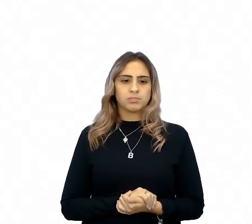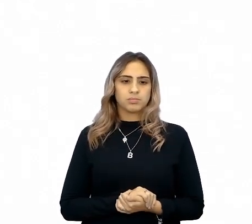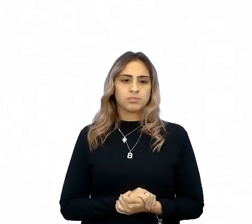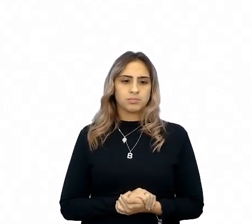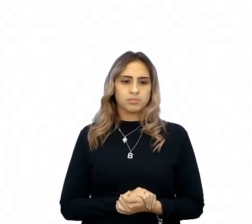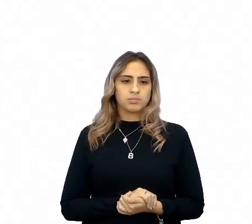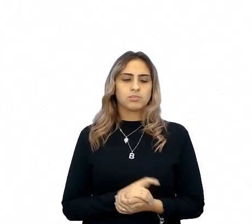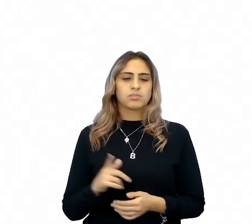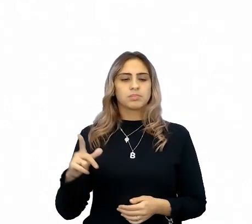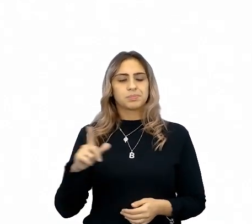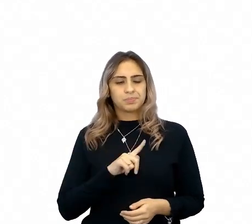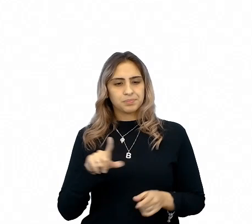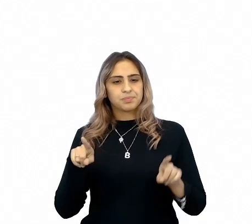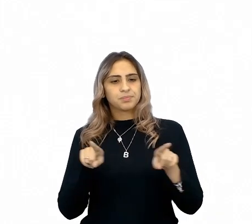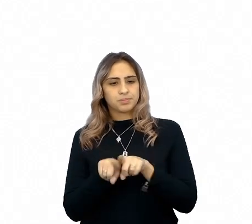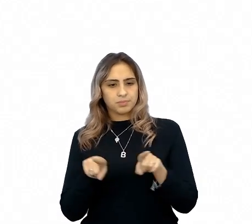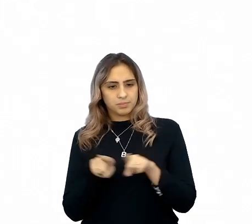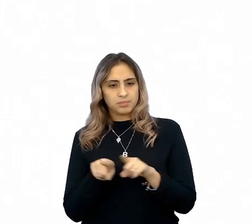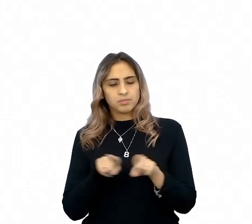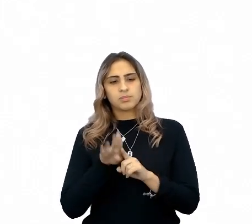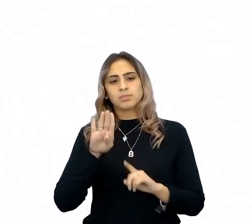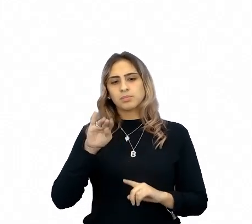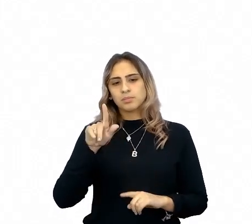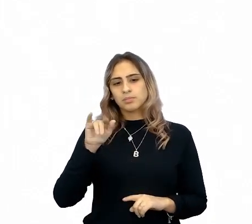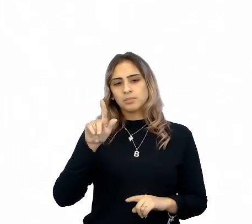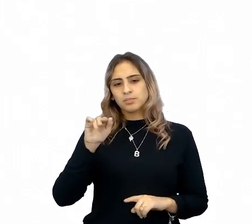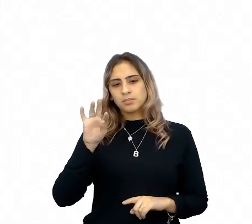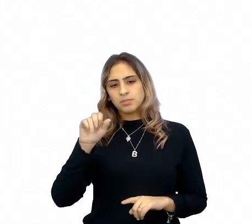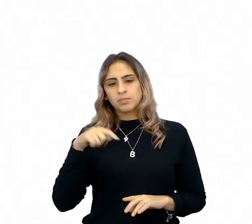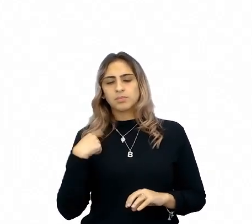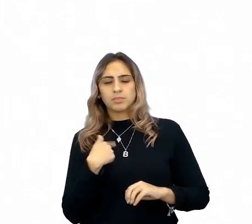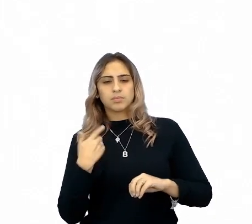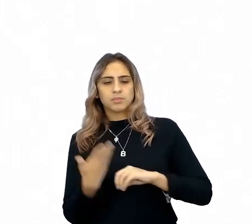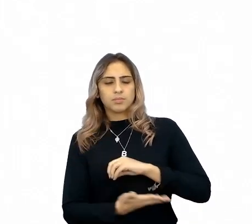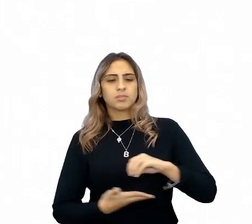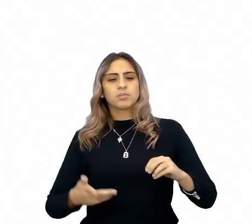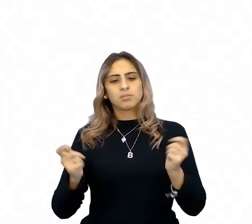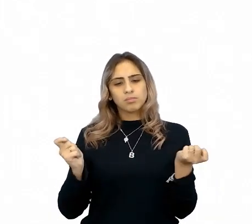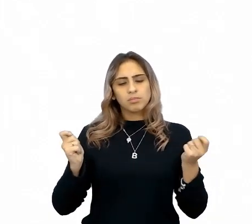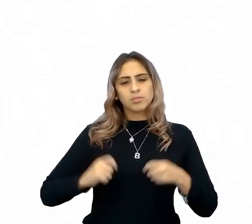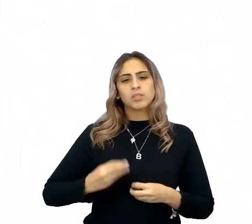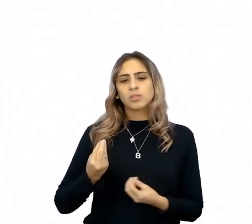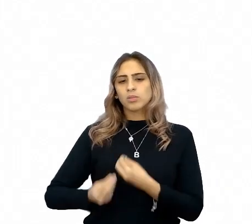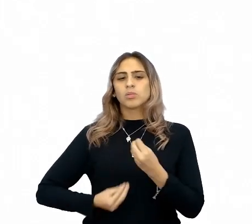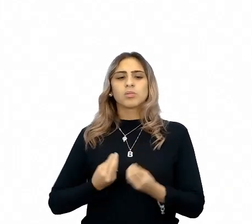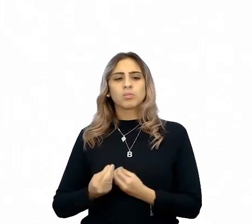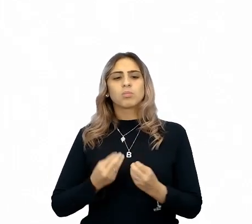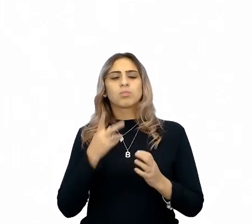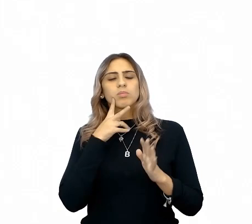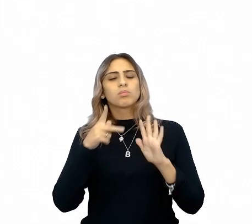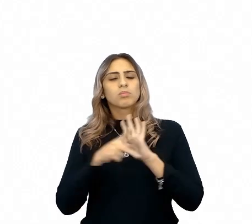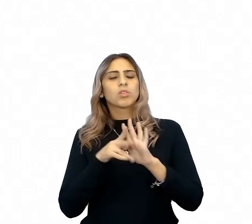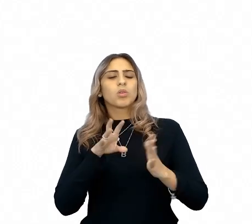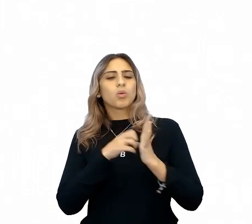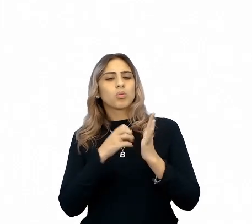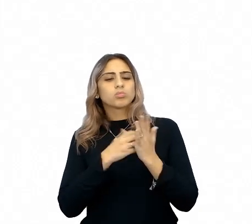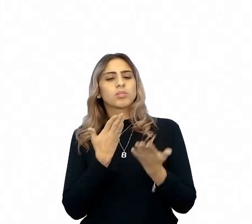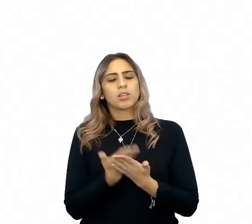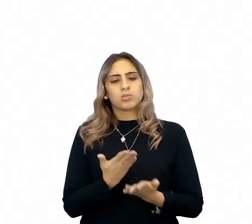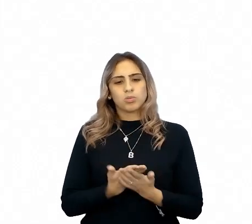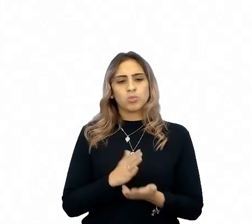Temos também aqui a bibliografia que nos baseamos, que serviu como fonte de consulta e